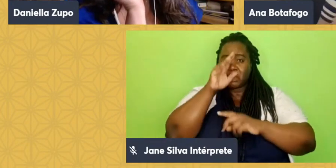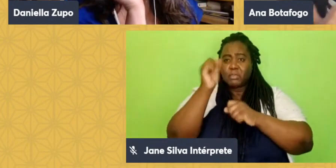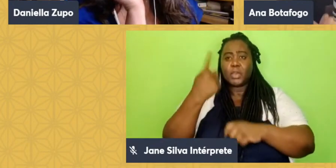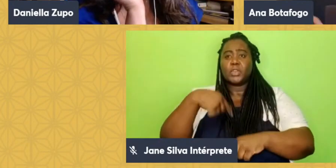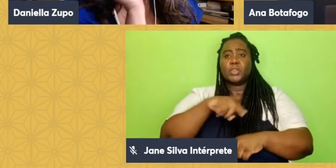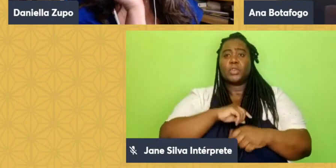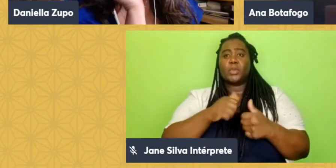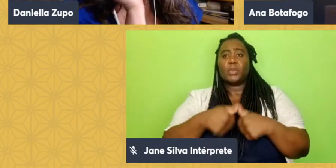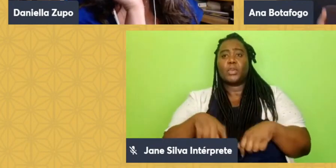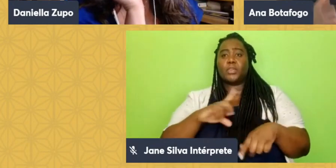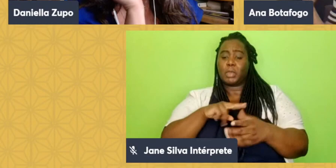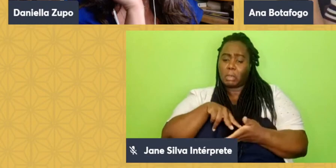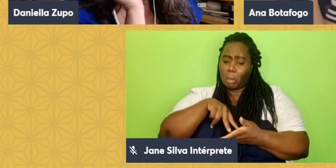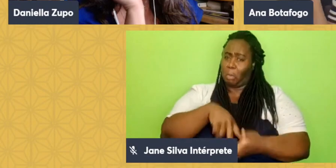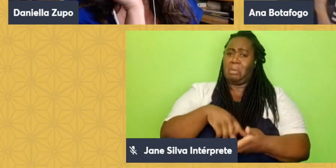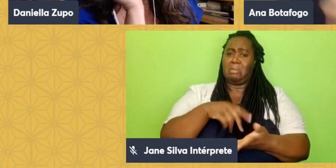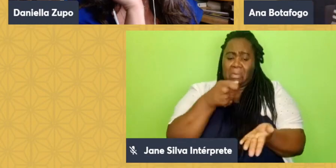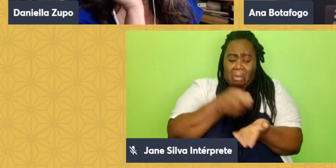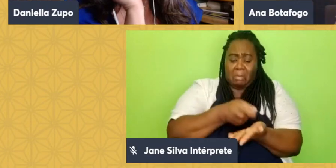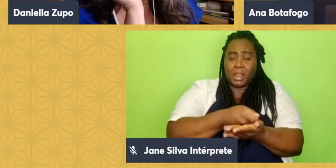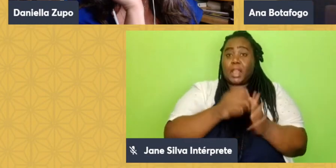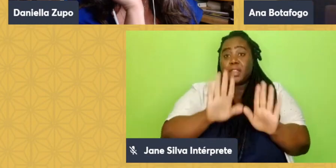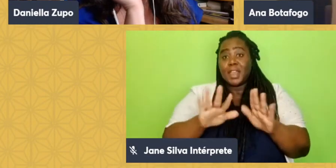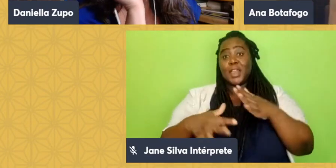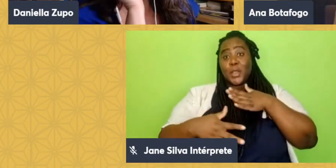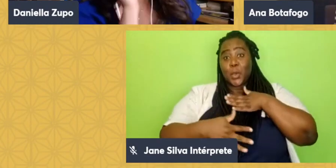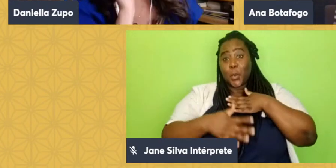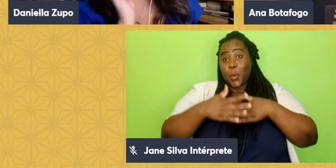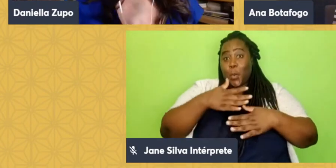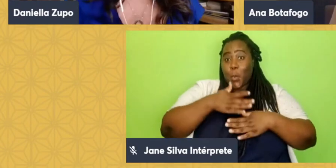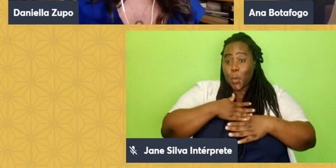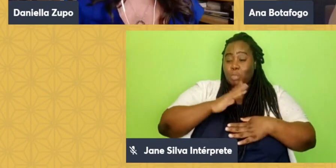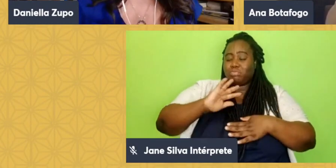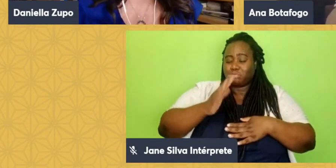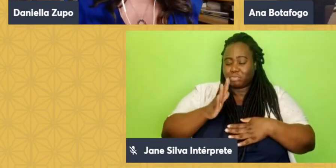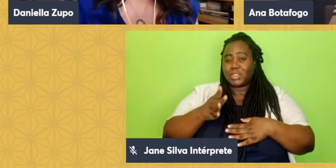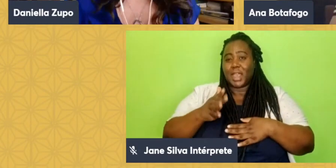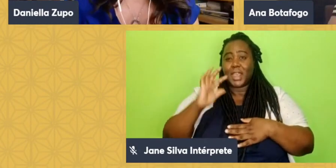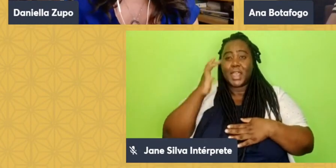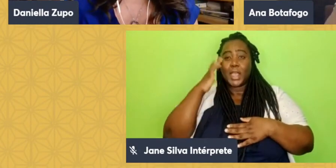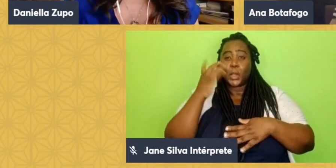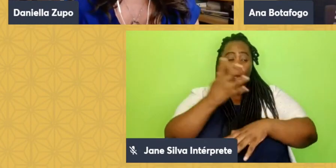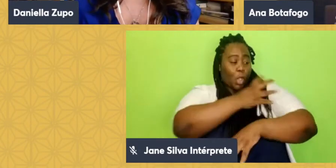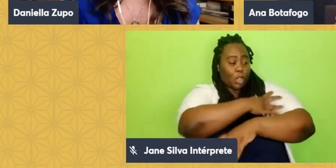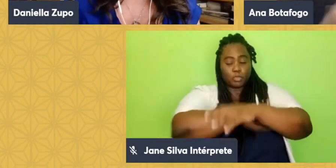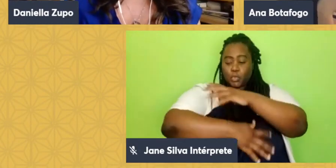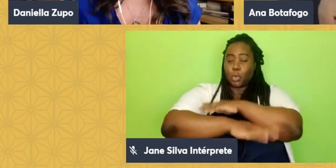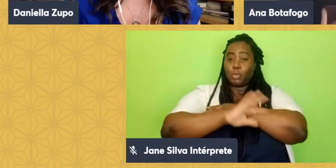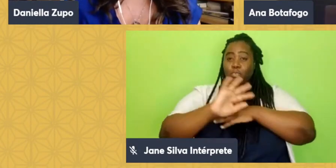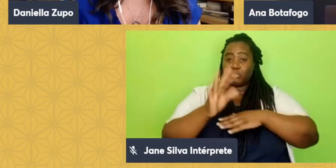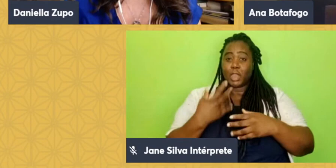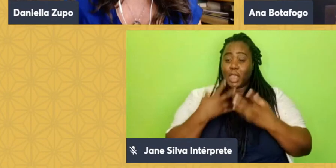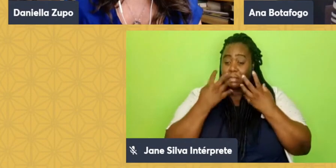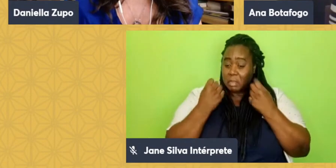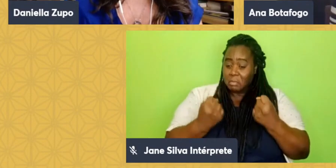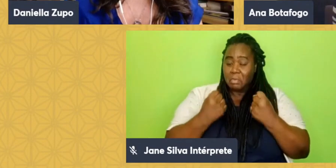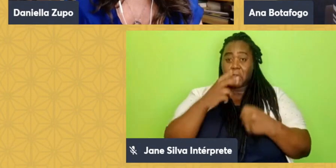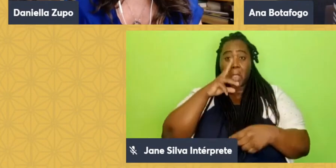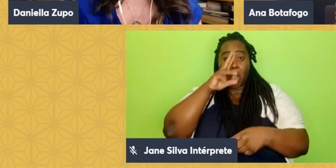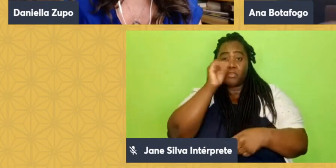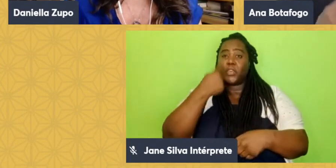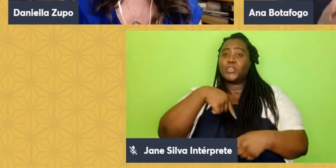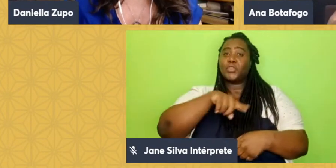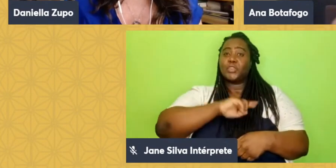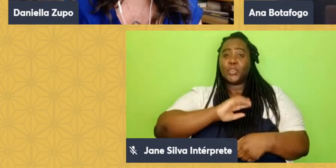porque a gente força ficar mas é porque a musculatura eu acho que a musculatura estática já é tão forte que a gente